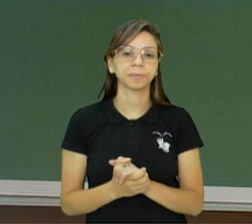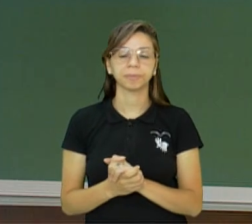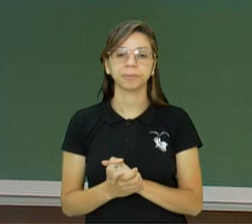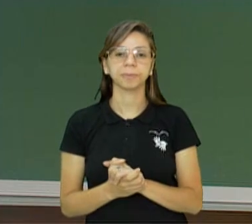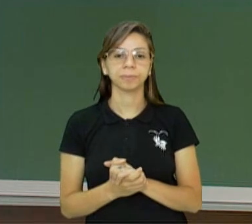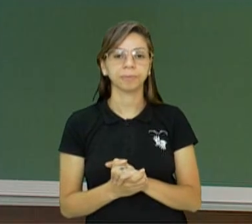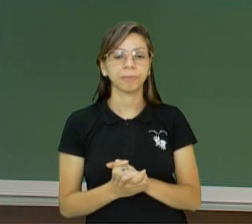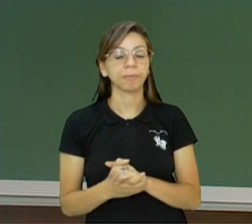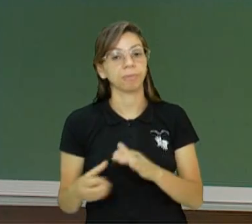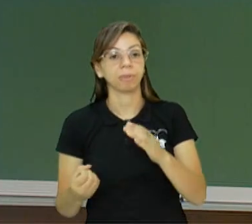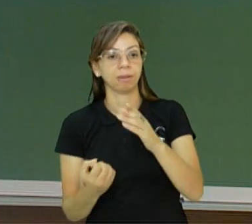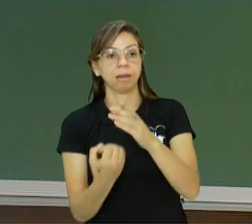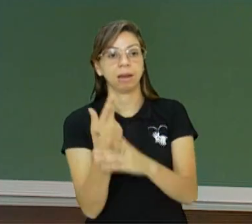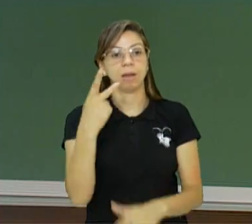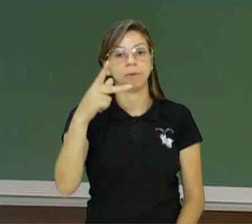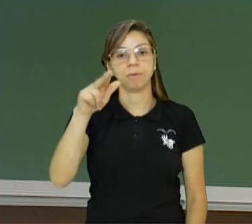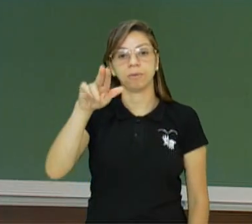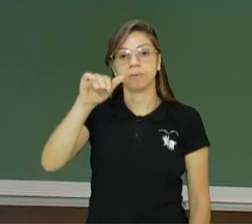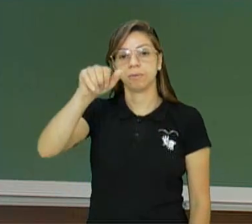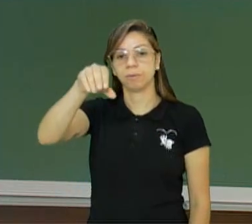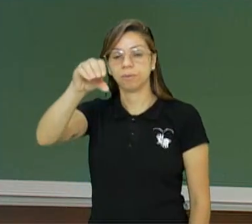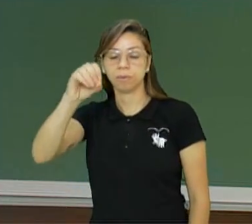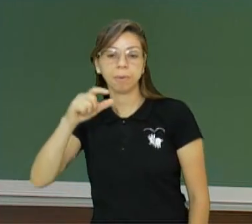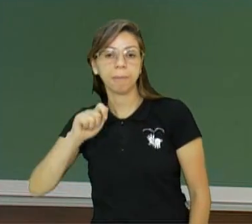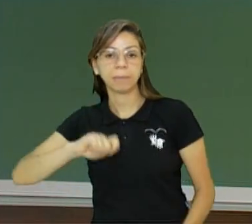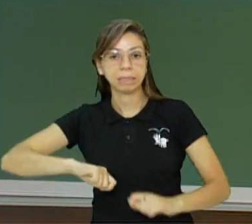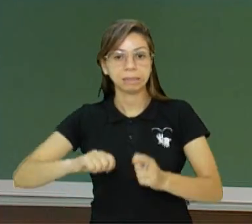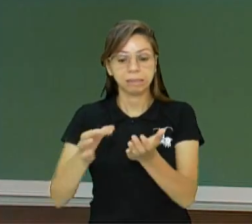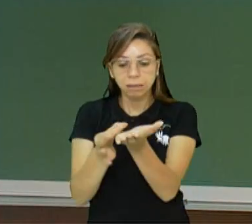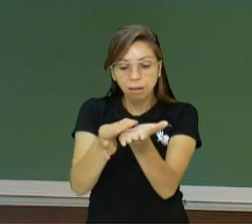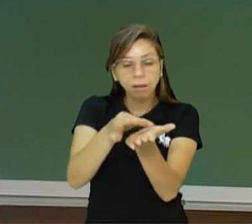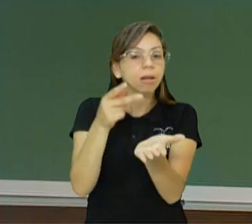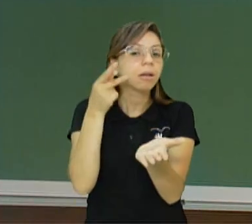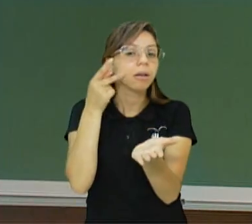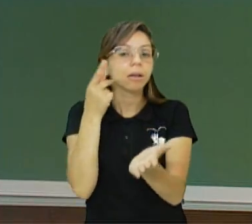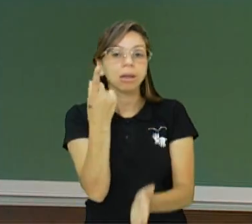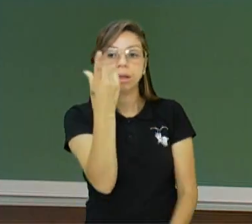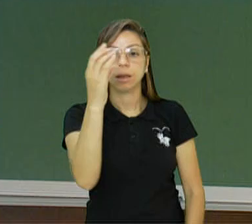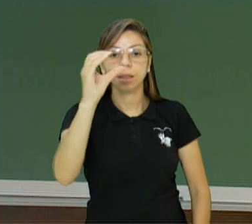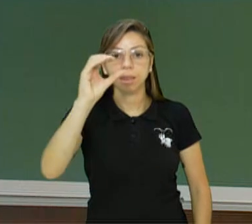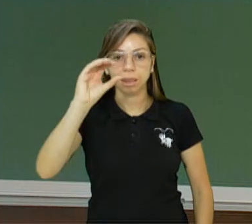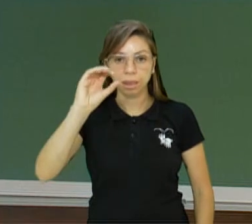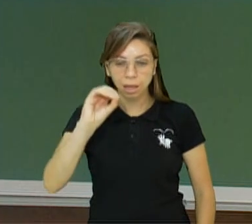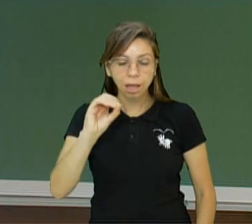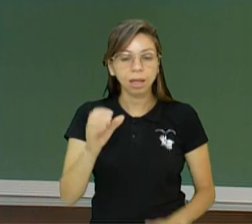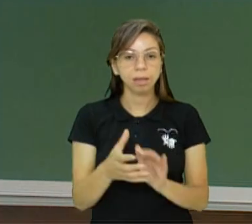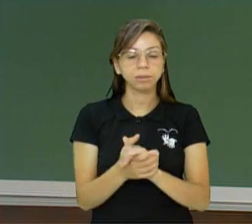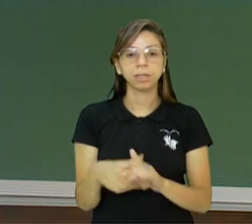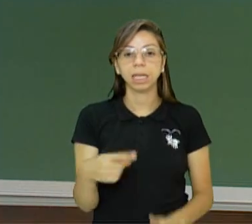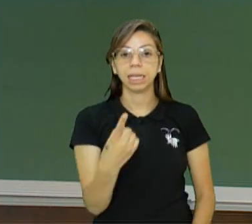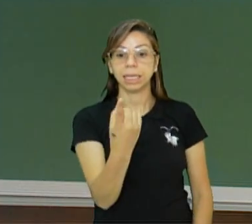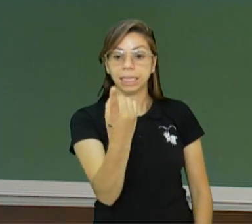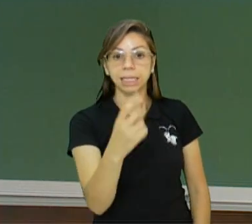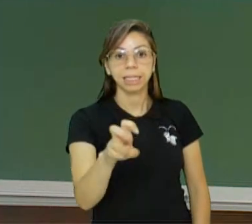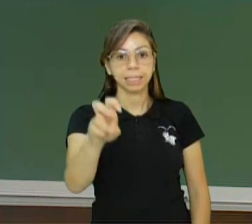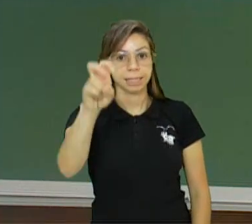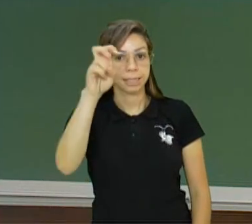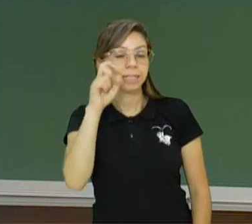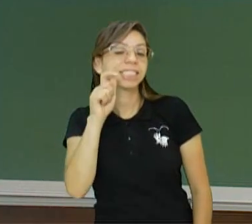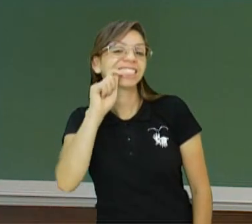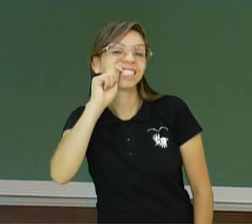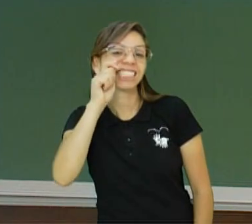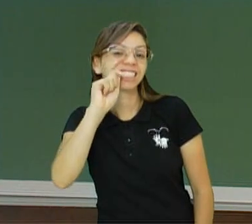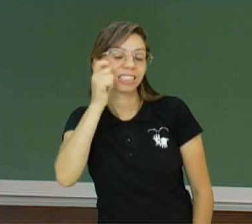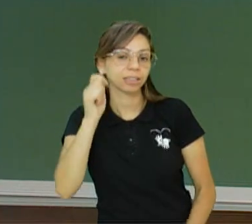este prisma, nós vamos precisar de 10 jujubas e 15 palitinhos de dente. Olha